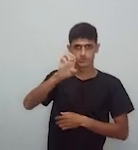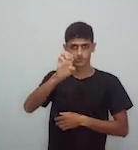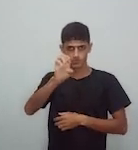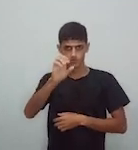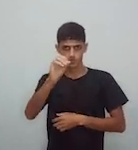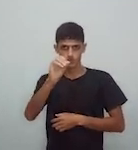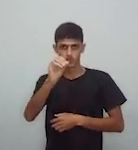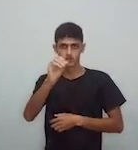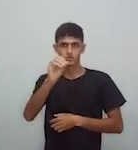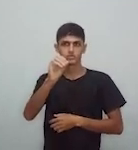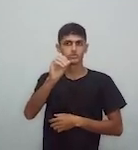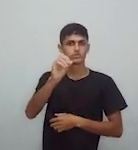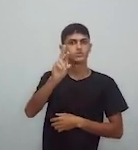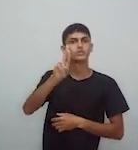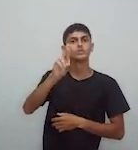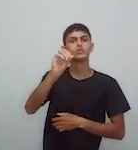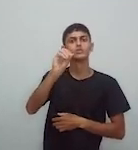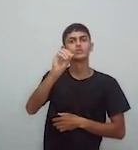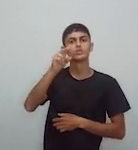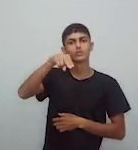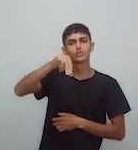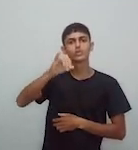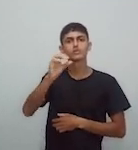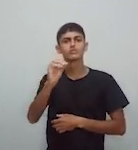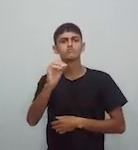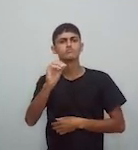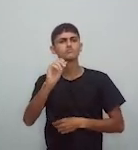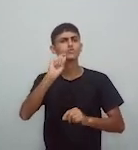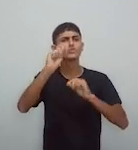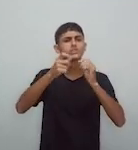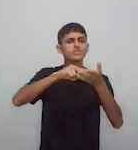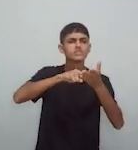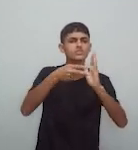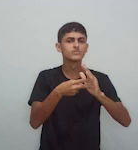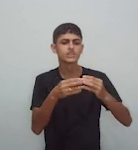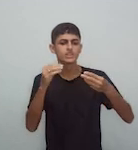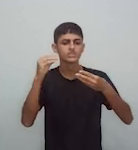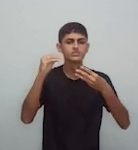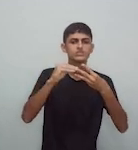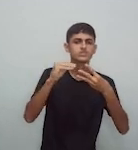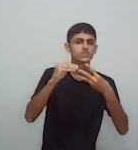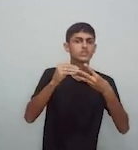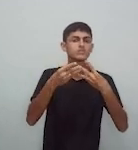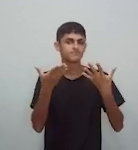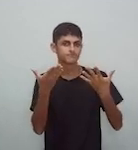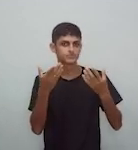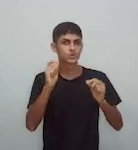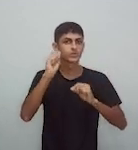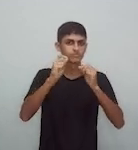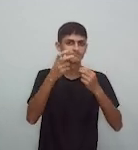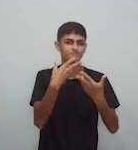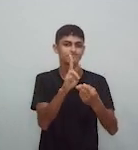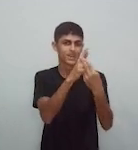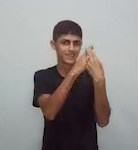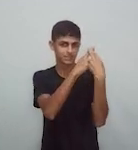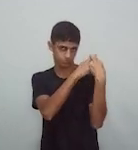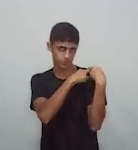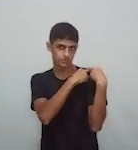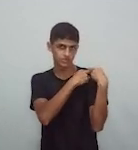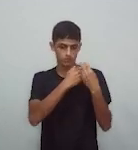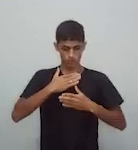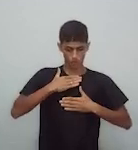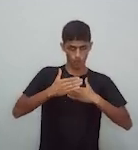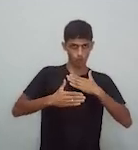Então, o que são os neurônios? O que é essa célula que ela basicamente é responsável por todo o